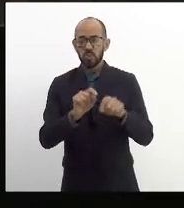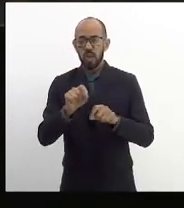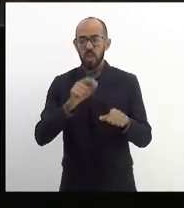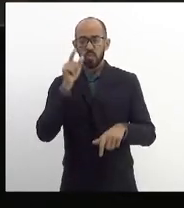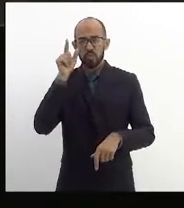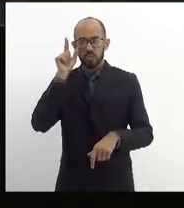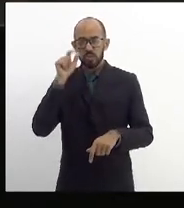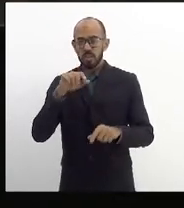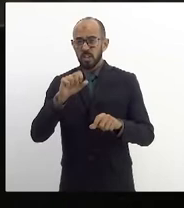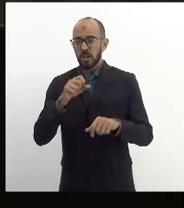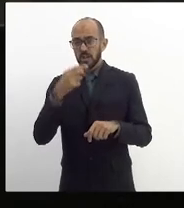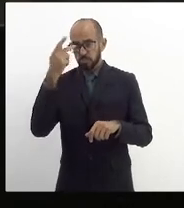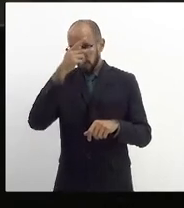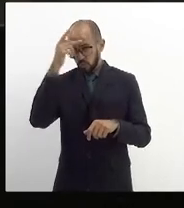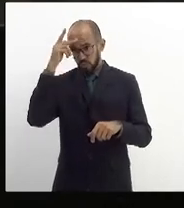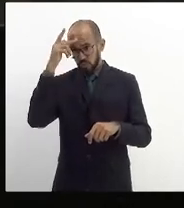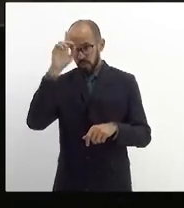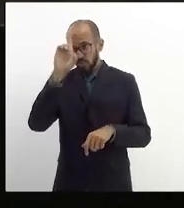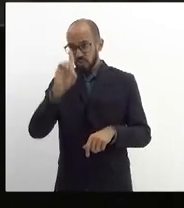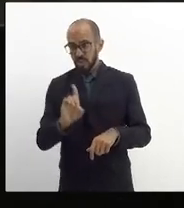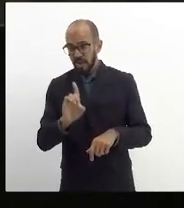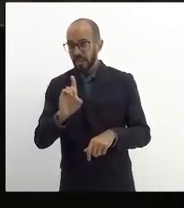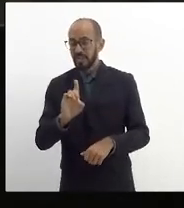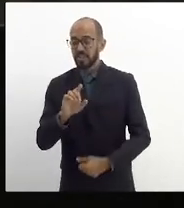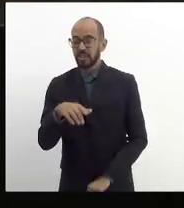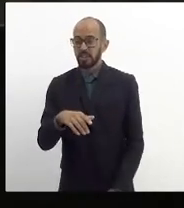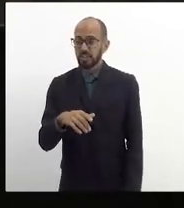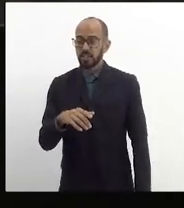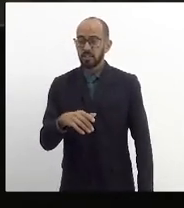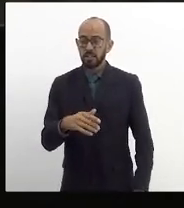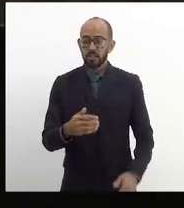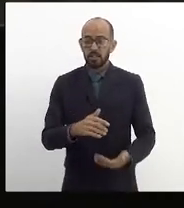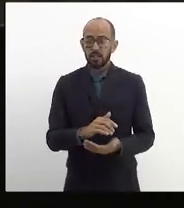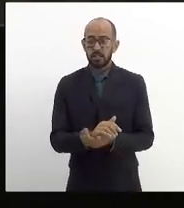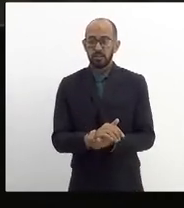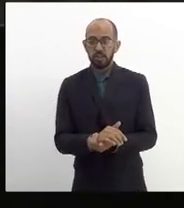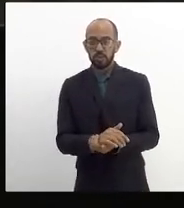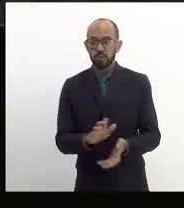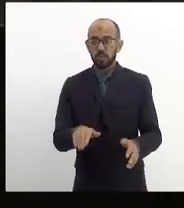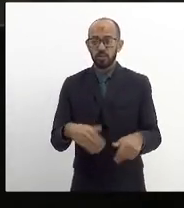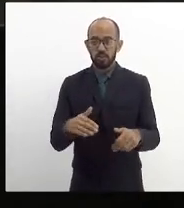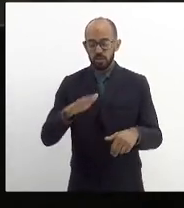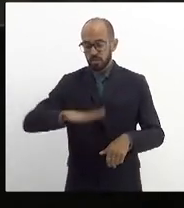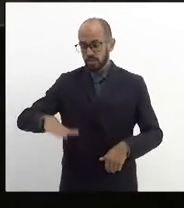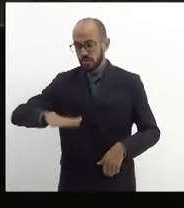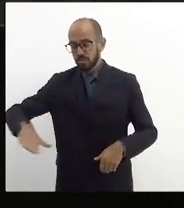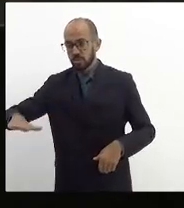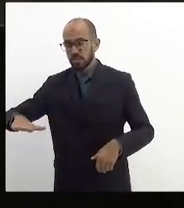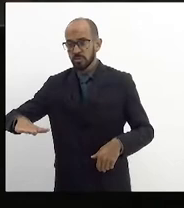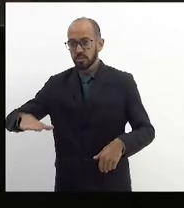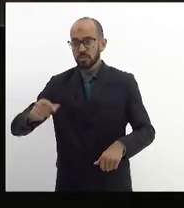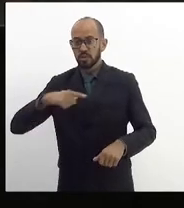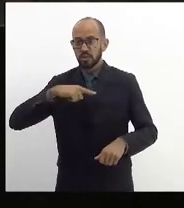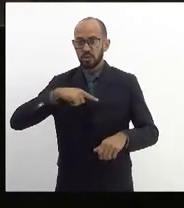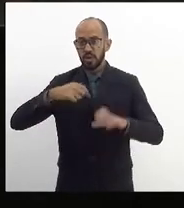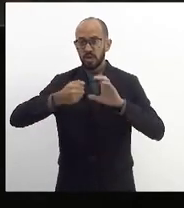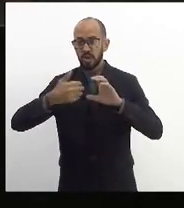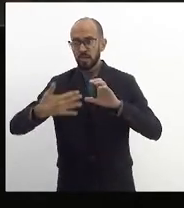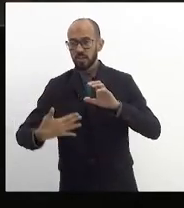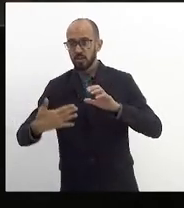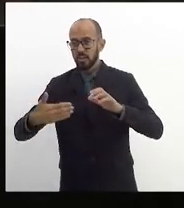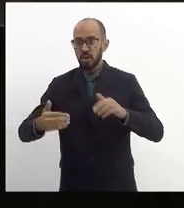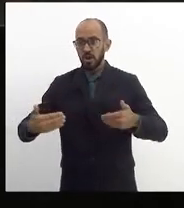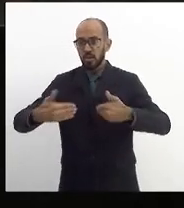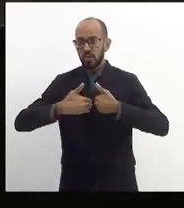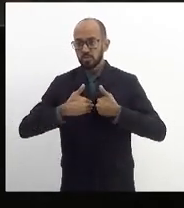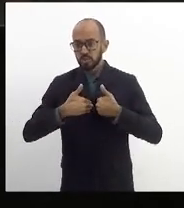as pessoas com deficiência as pessoas as crianças que têm a característica do